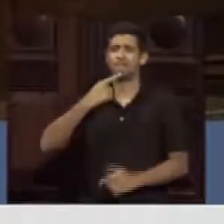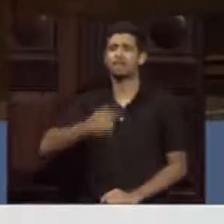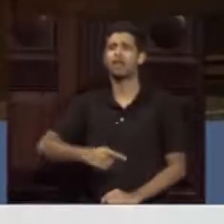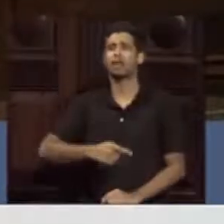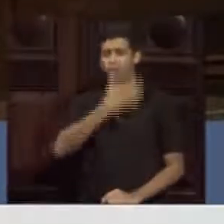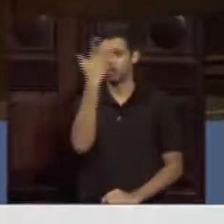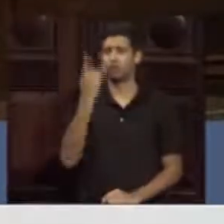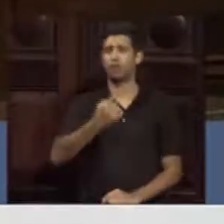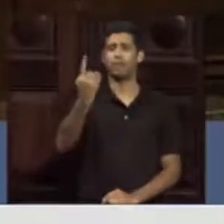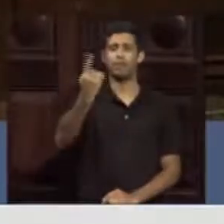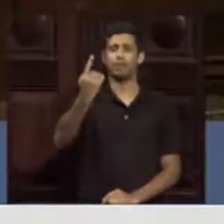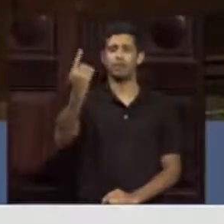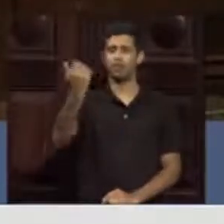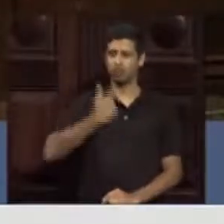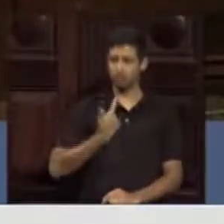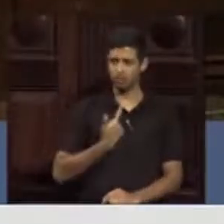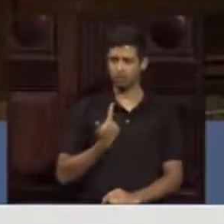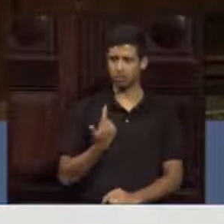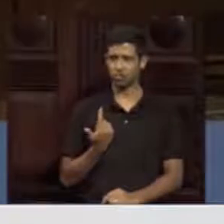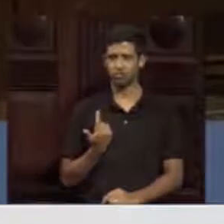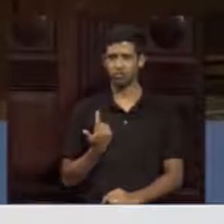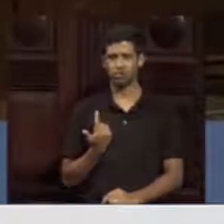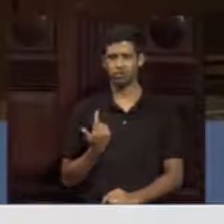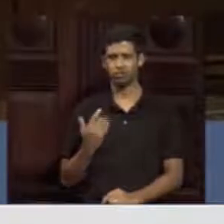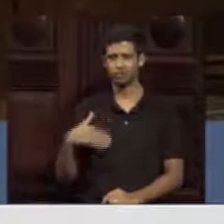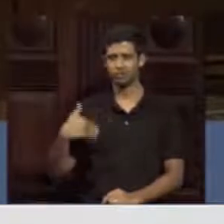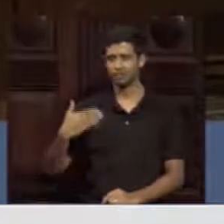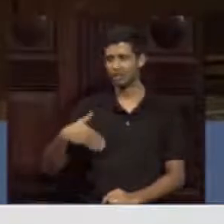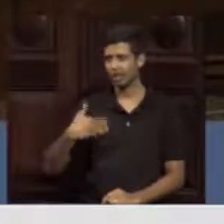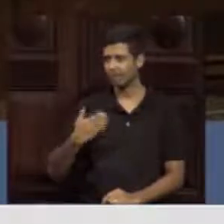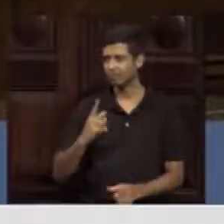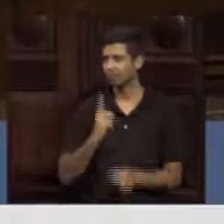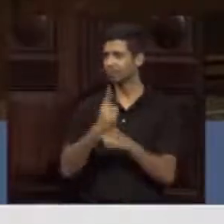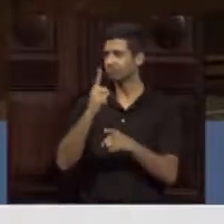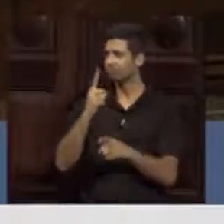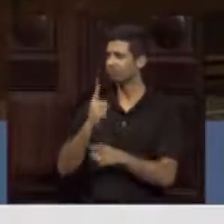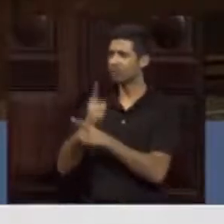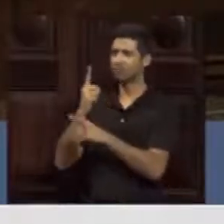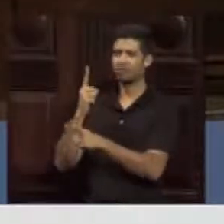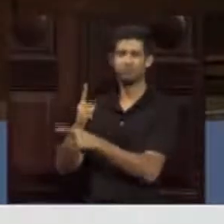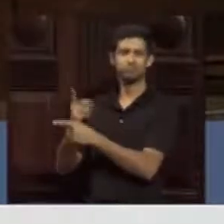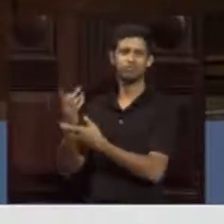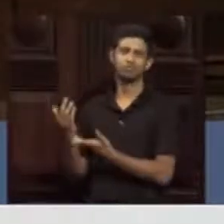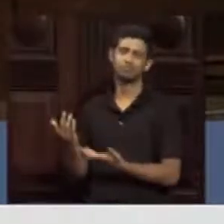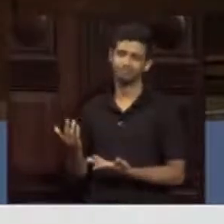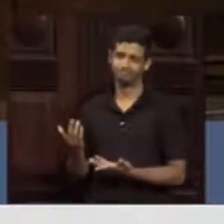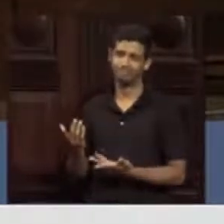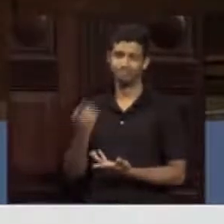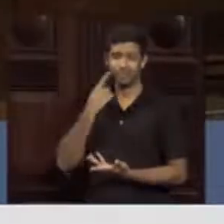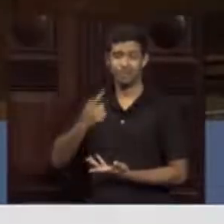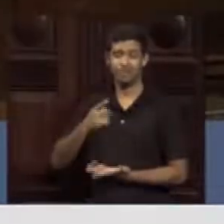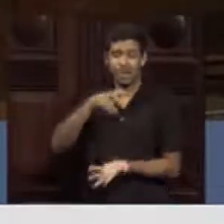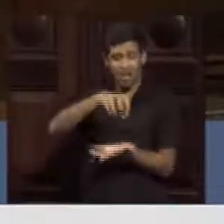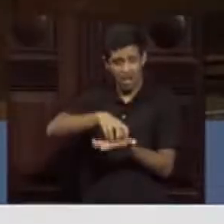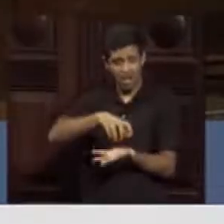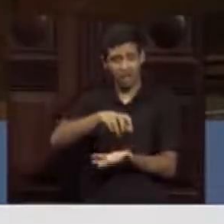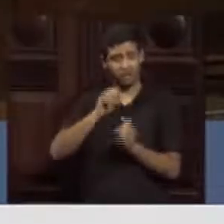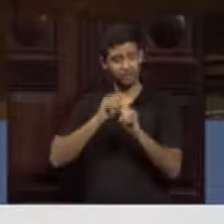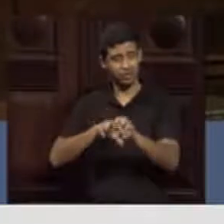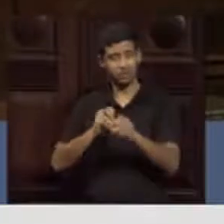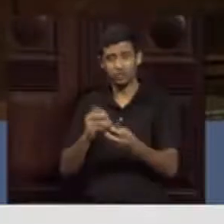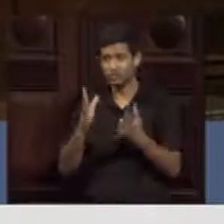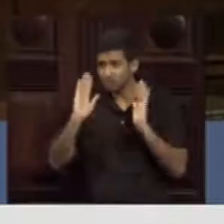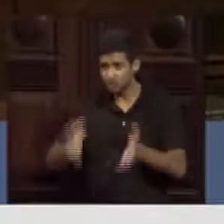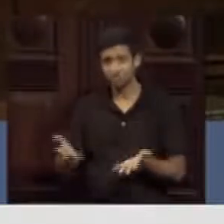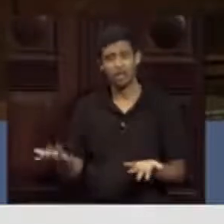lugar, descumpridas uma atrás das outras. A área de educação, chave para o futuro do